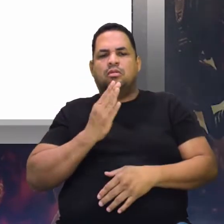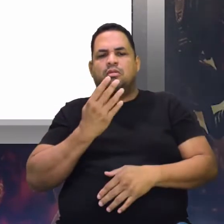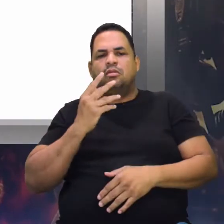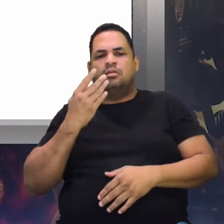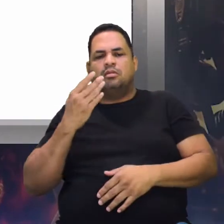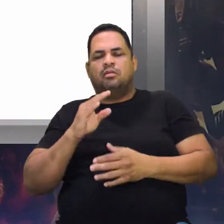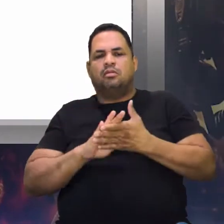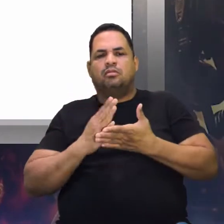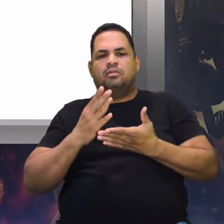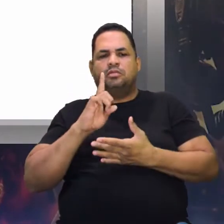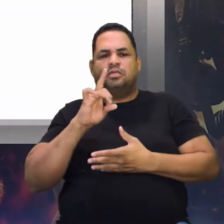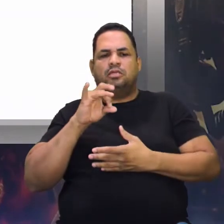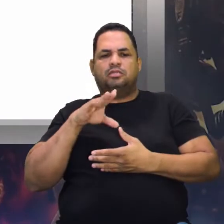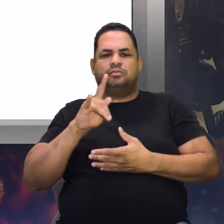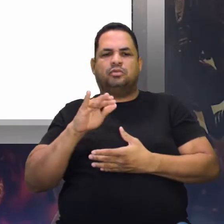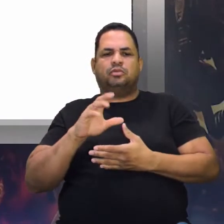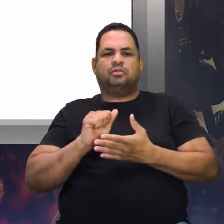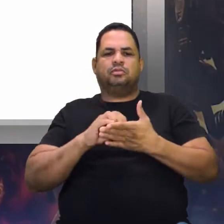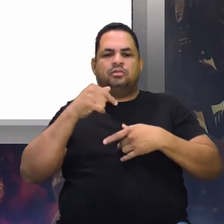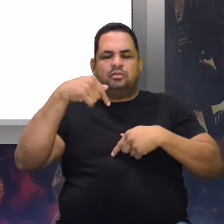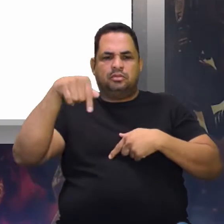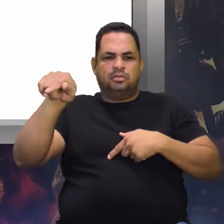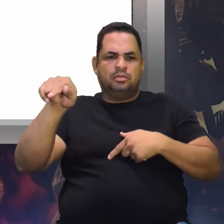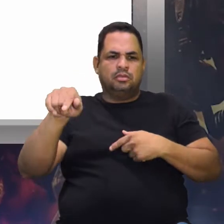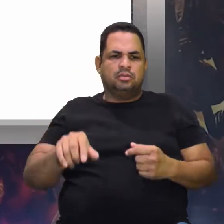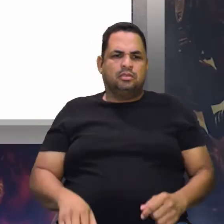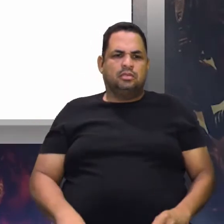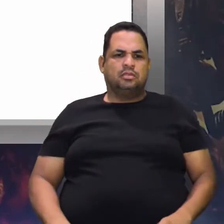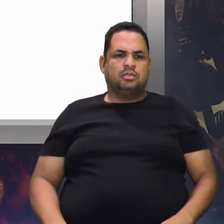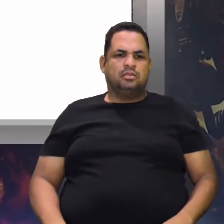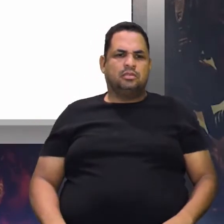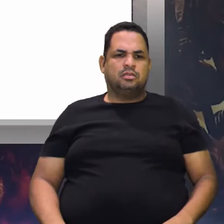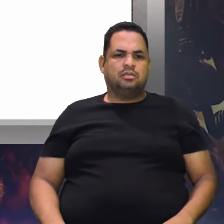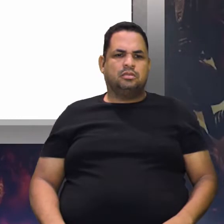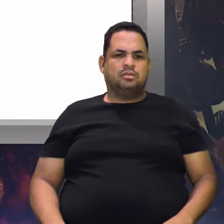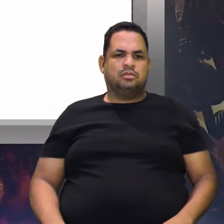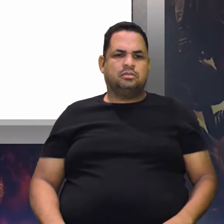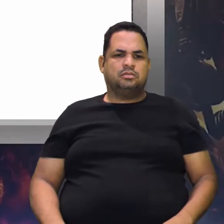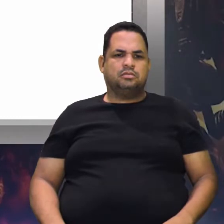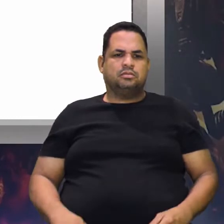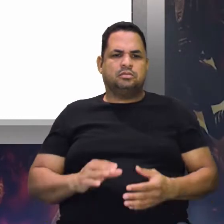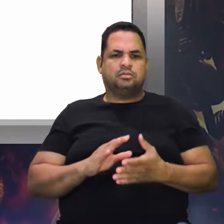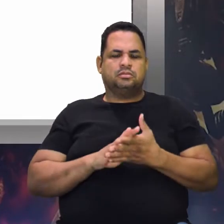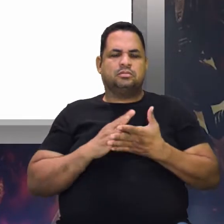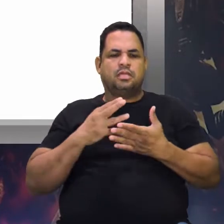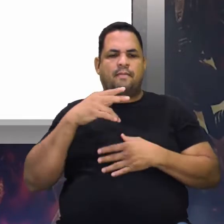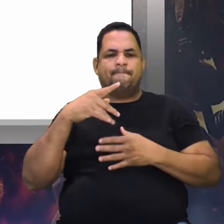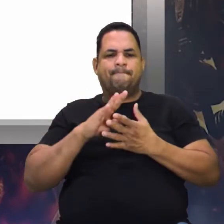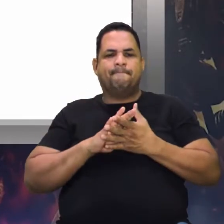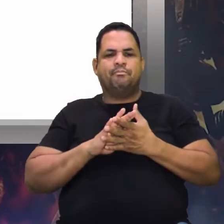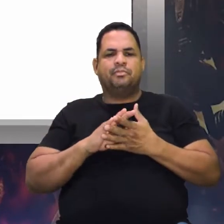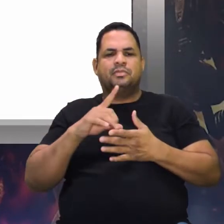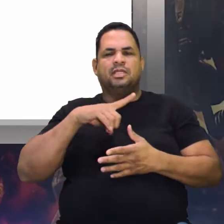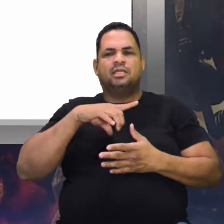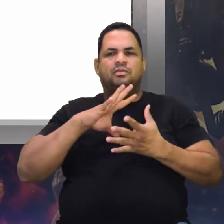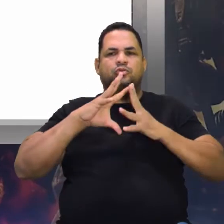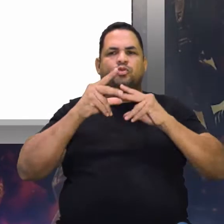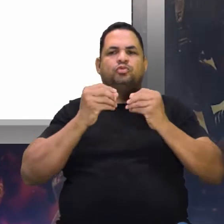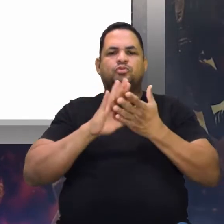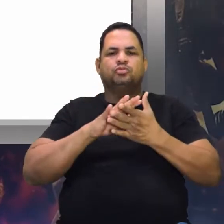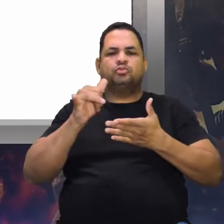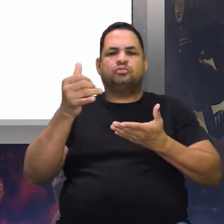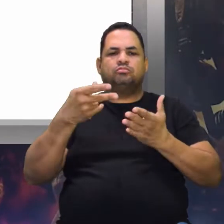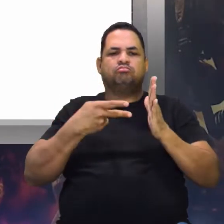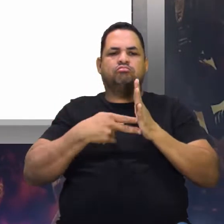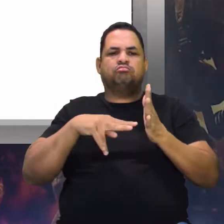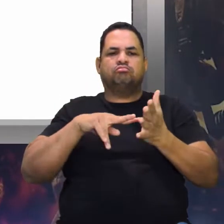diáspora, vai sair na passagem, na Páscoa. Aí tem toda a simbologia